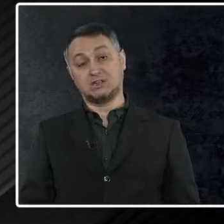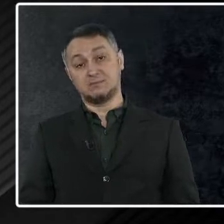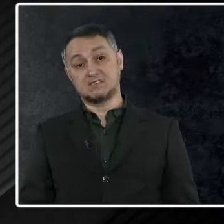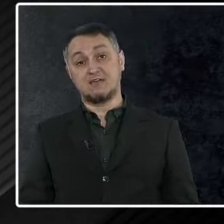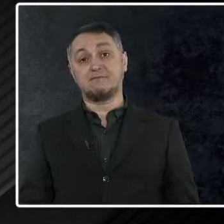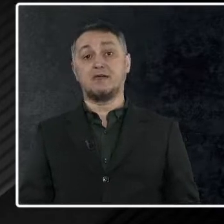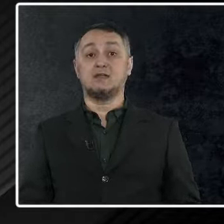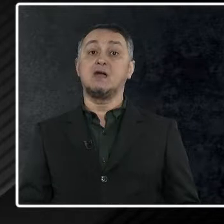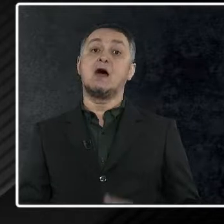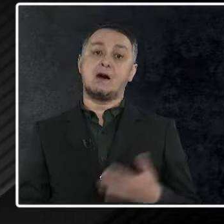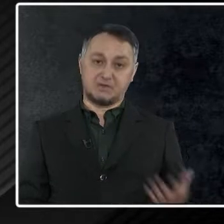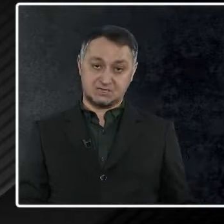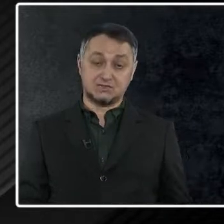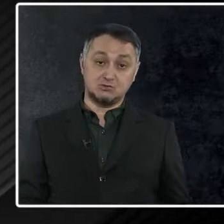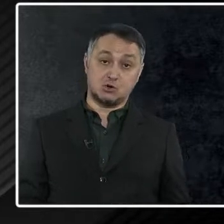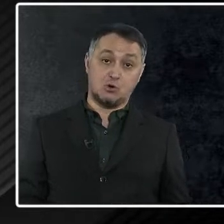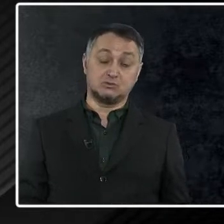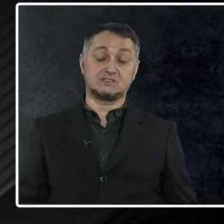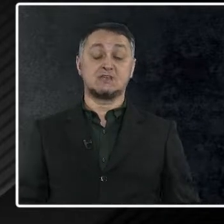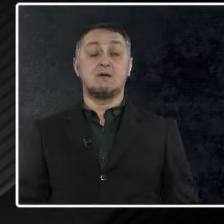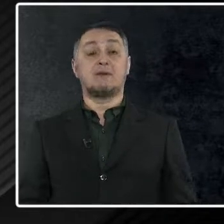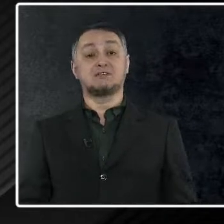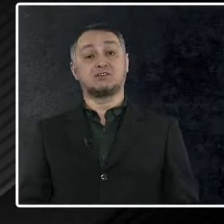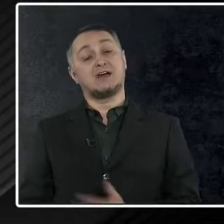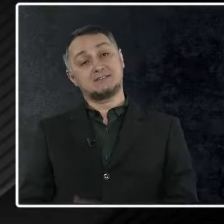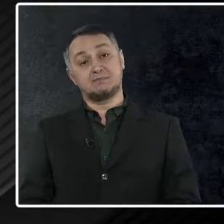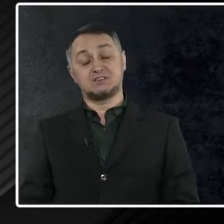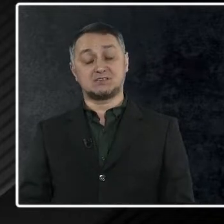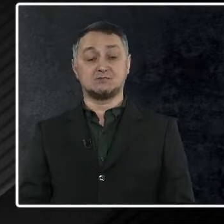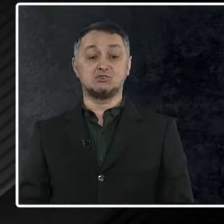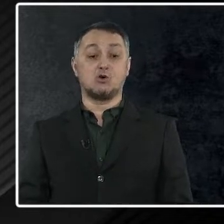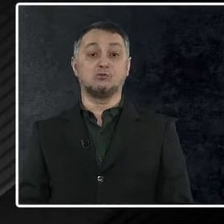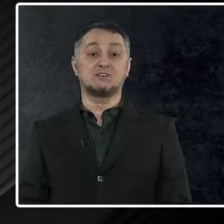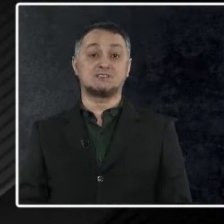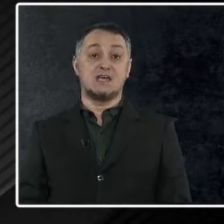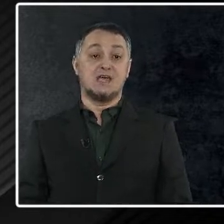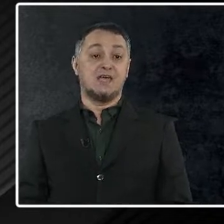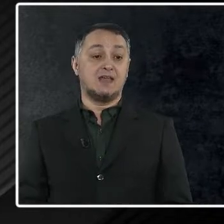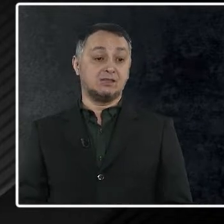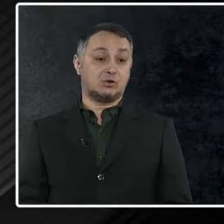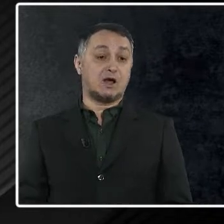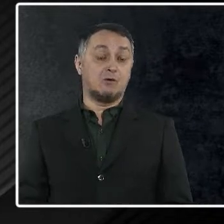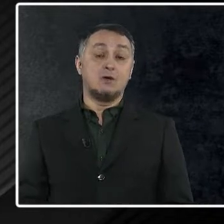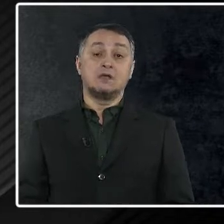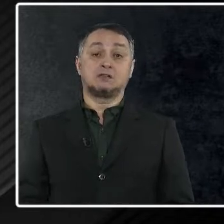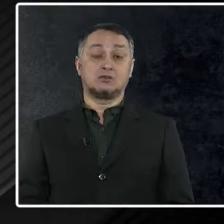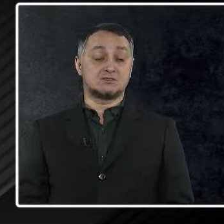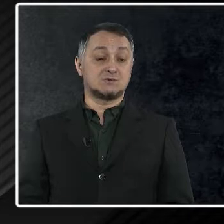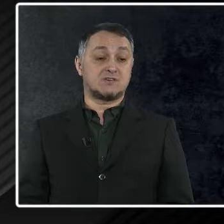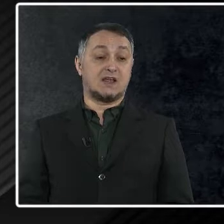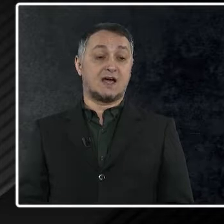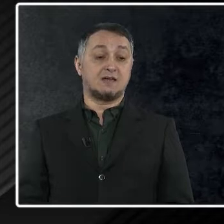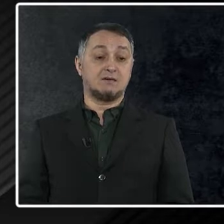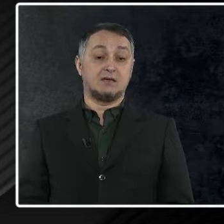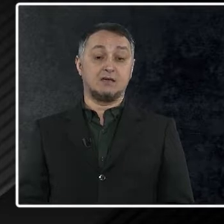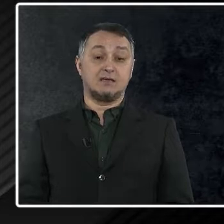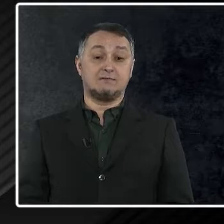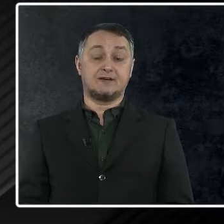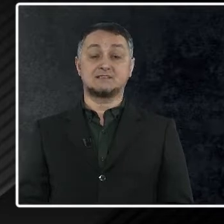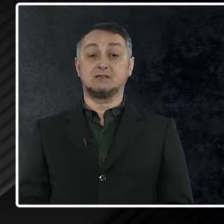já que o tema se refere à prestação de contas partidárias e prestação de contas eleitoral. Então nós vamos